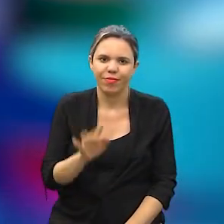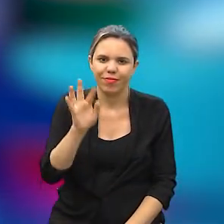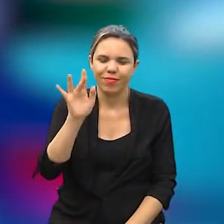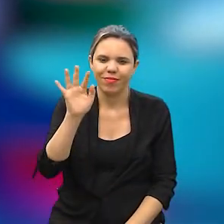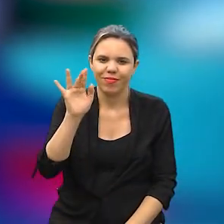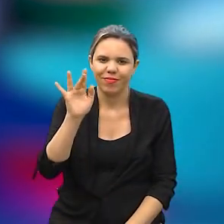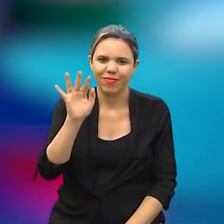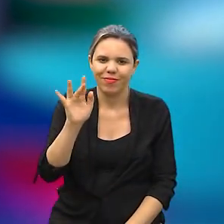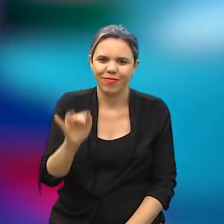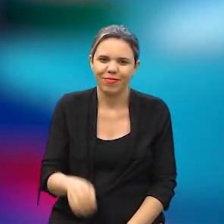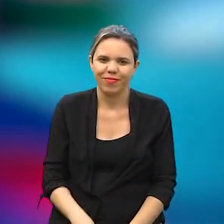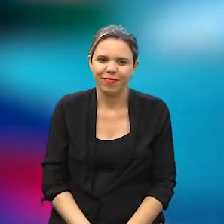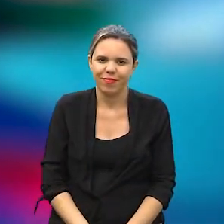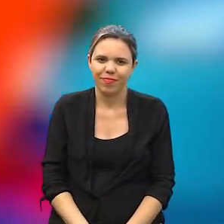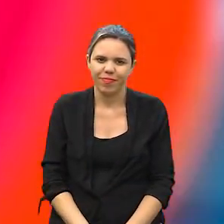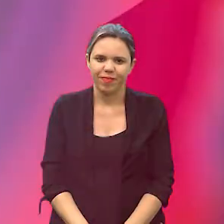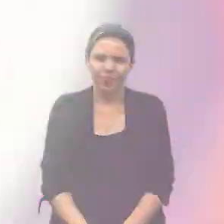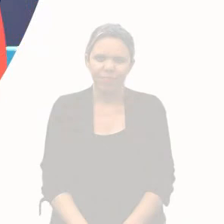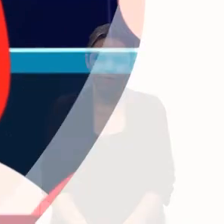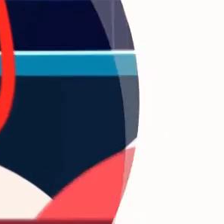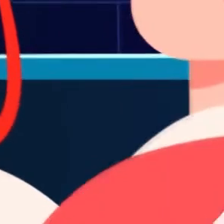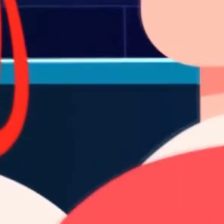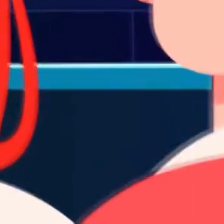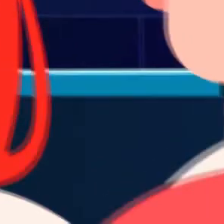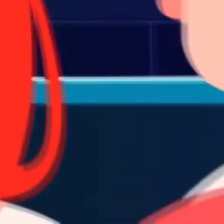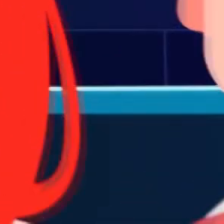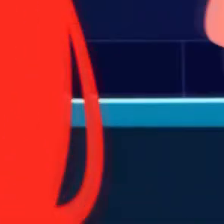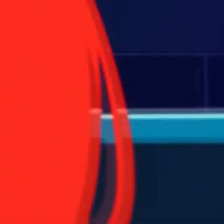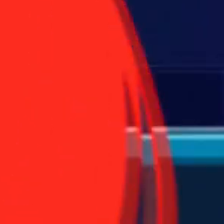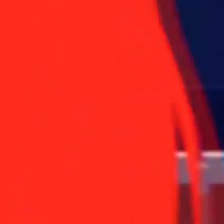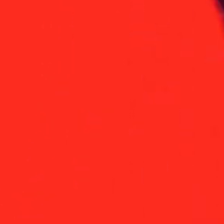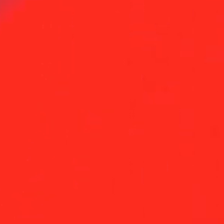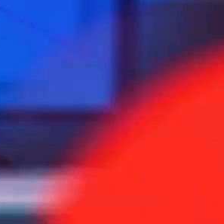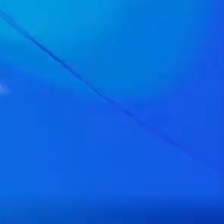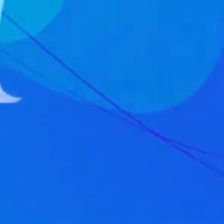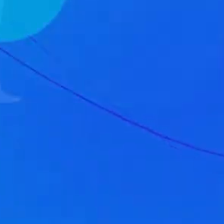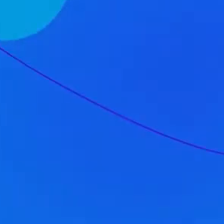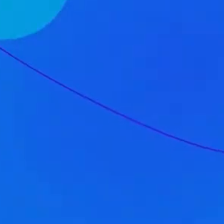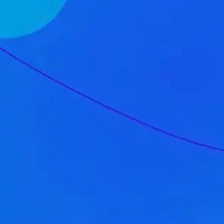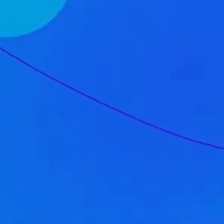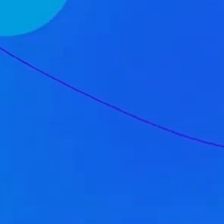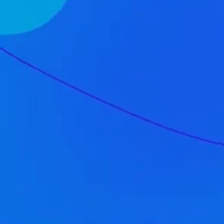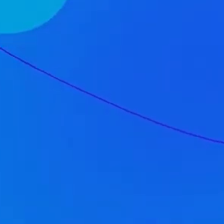E para você também. Tchau.